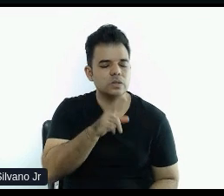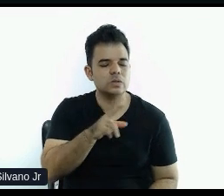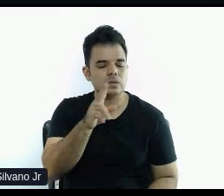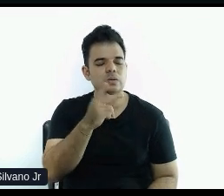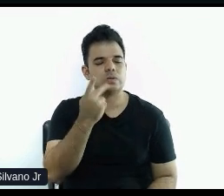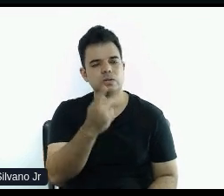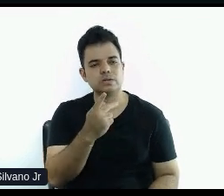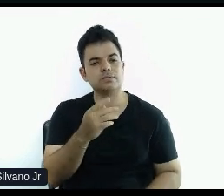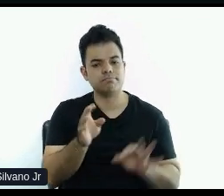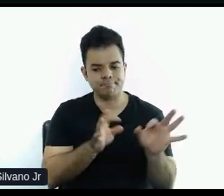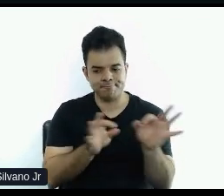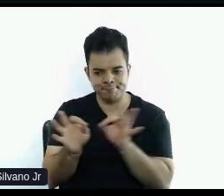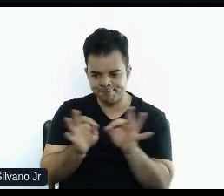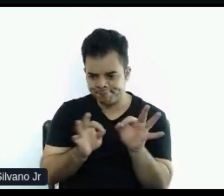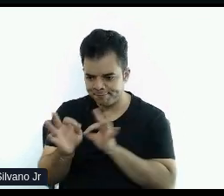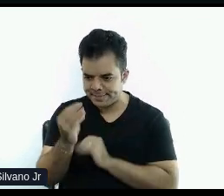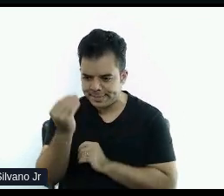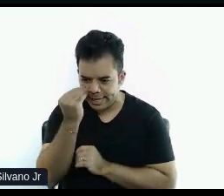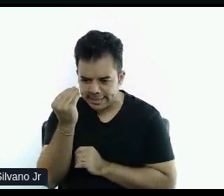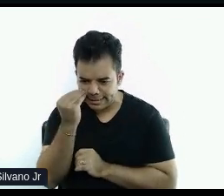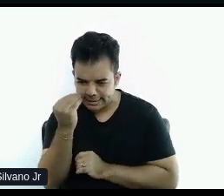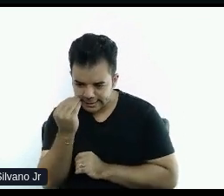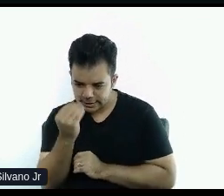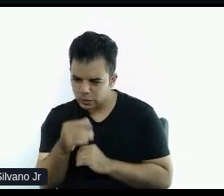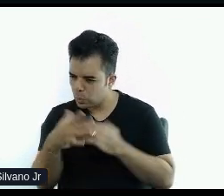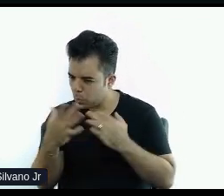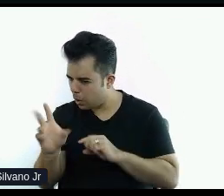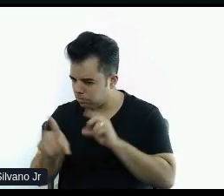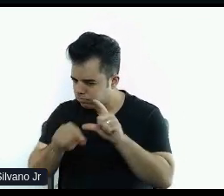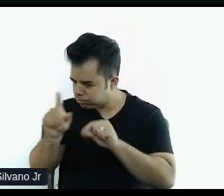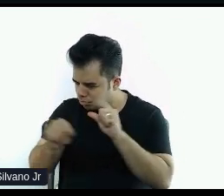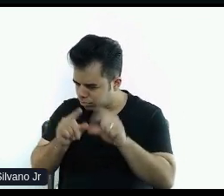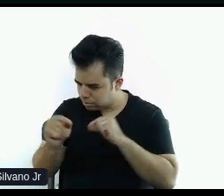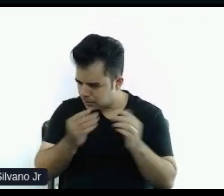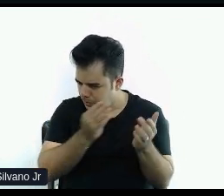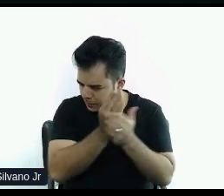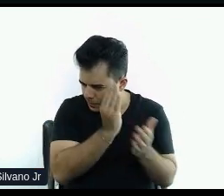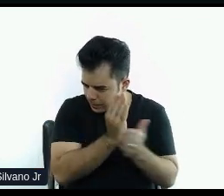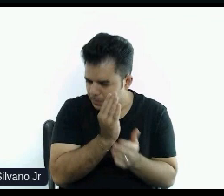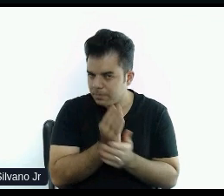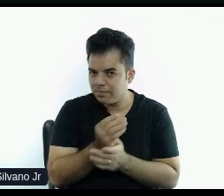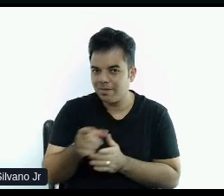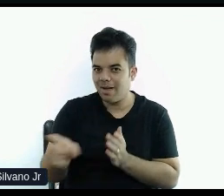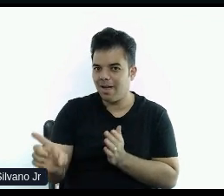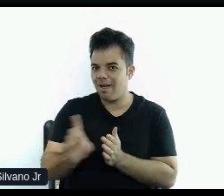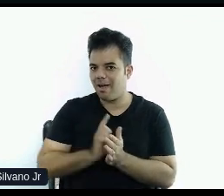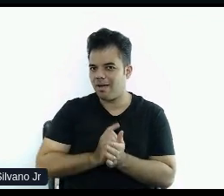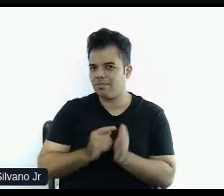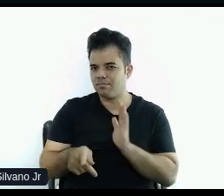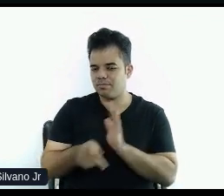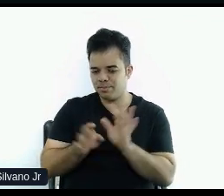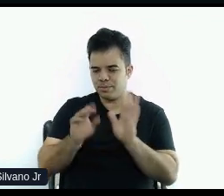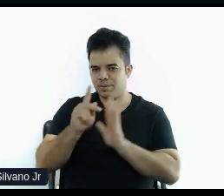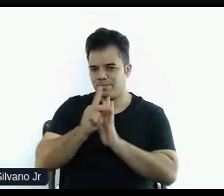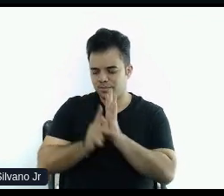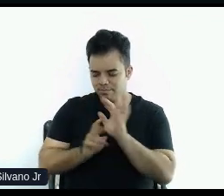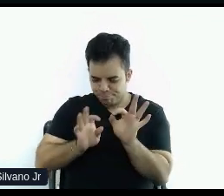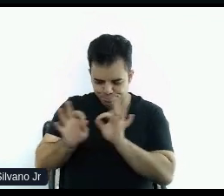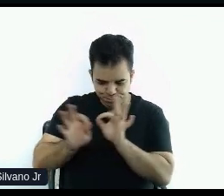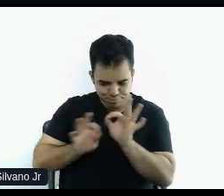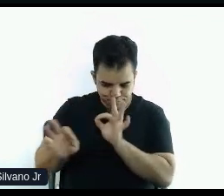ser o conjunto de testes e validações que vão ser executados para a gente coletar dados para